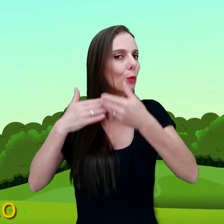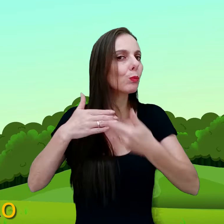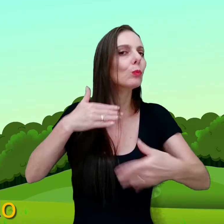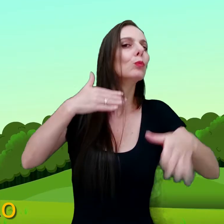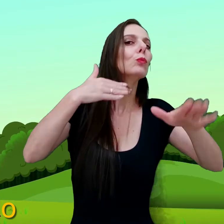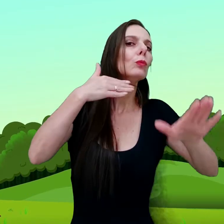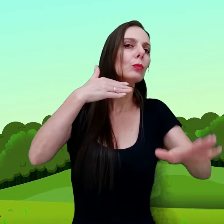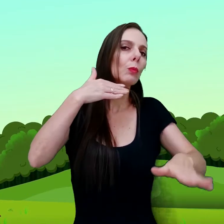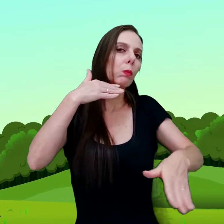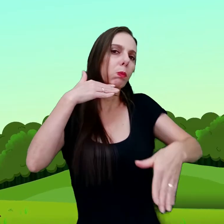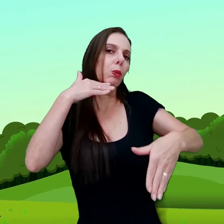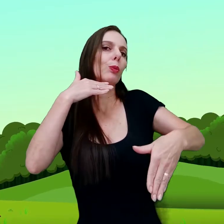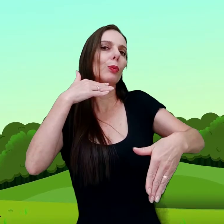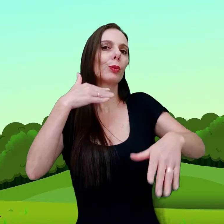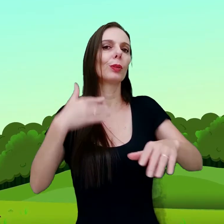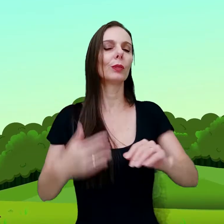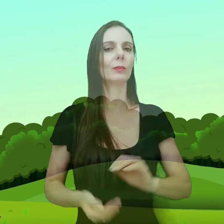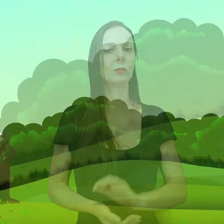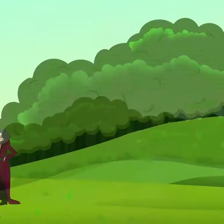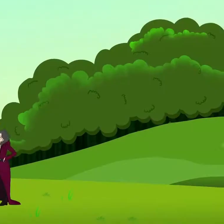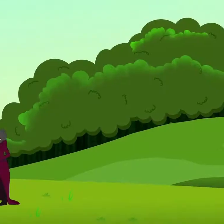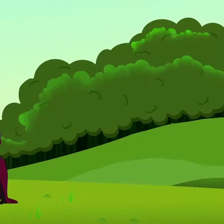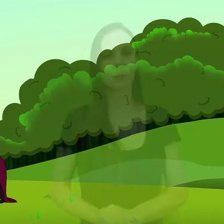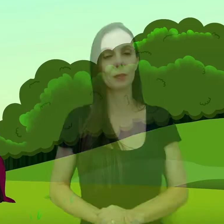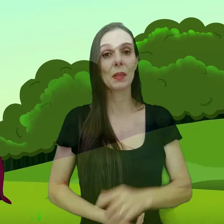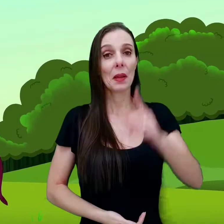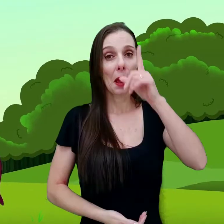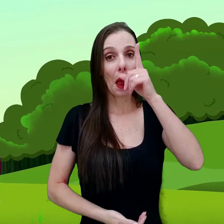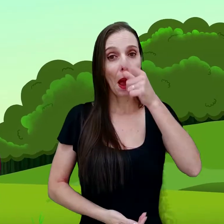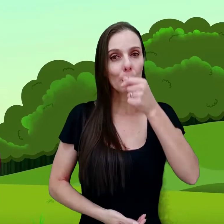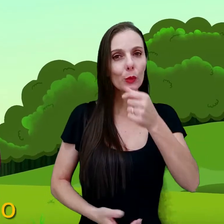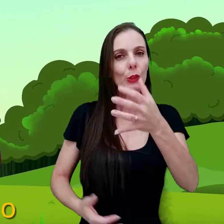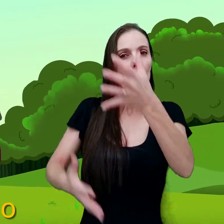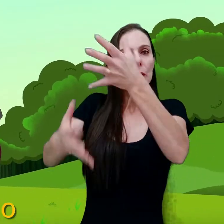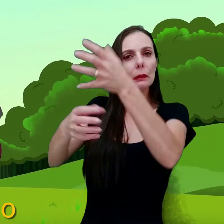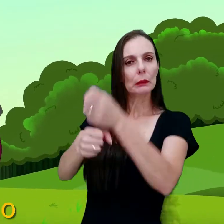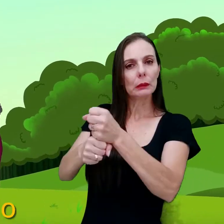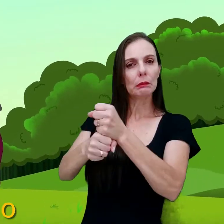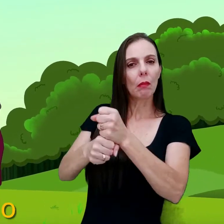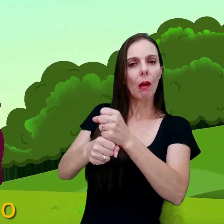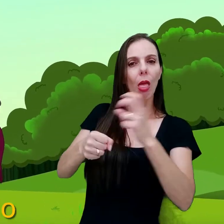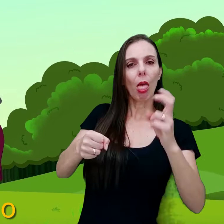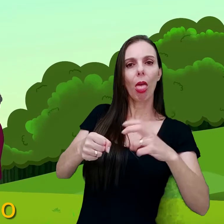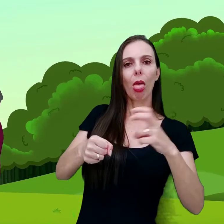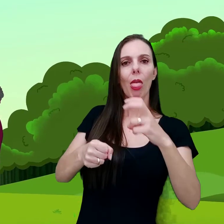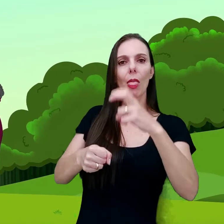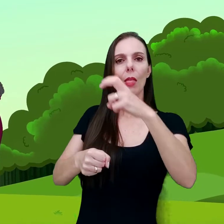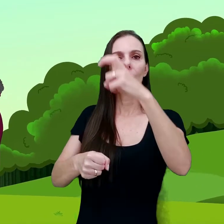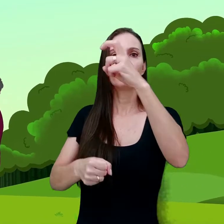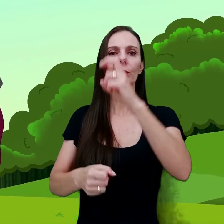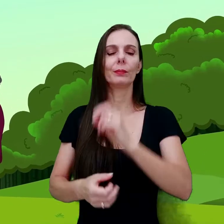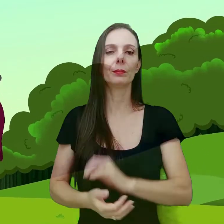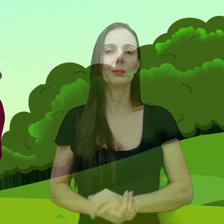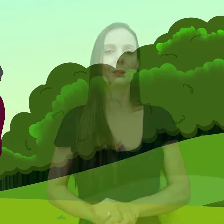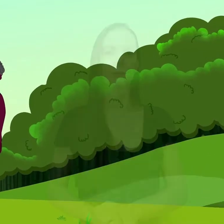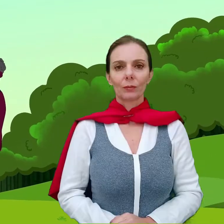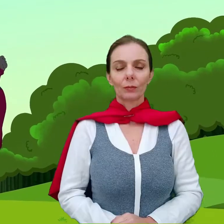seu lindo cabelo dourado cair. E assim, a bruxa segurou o cabelo e subiu.